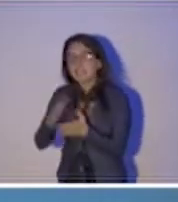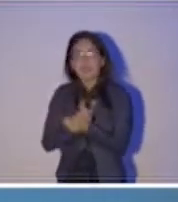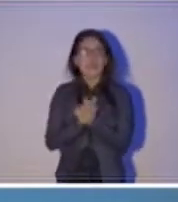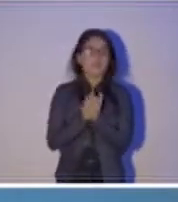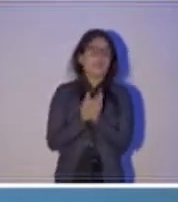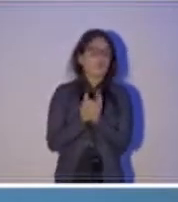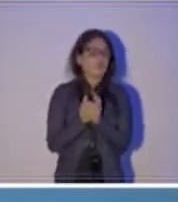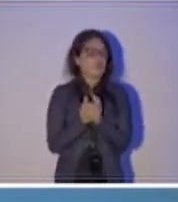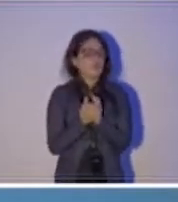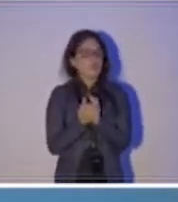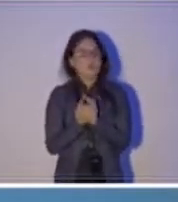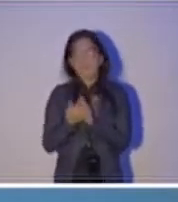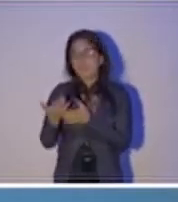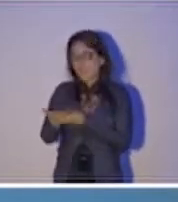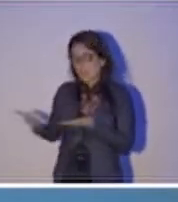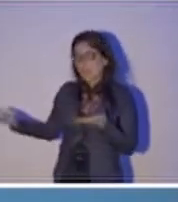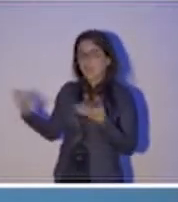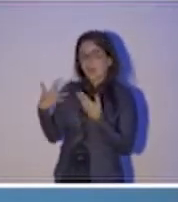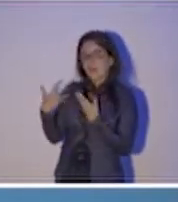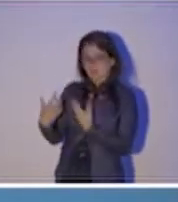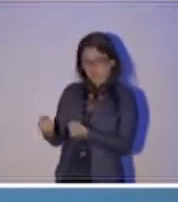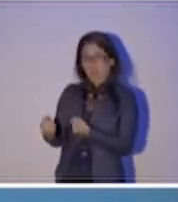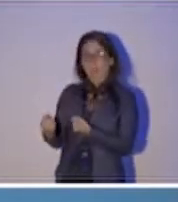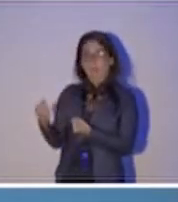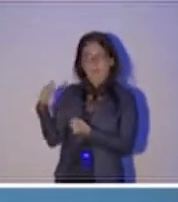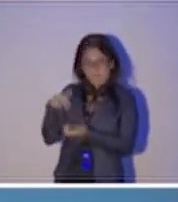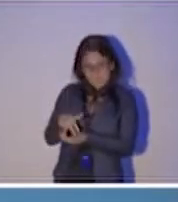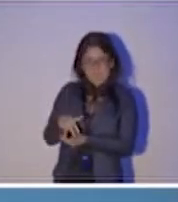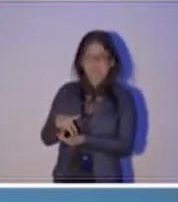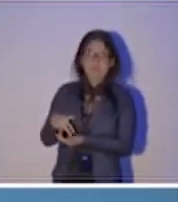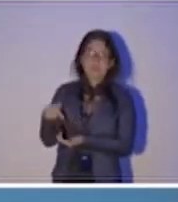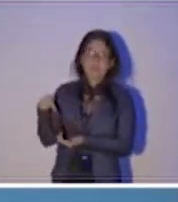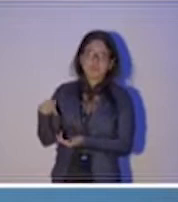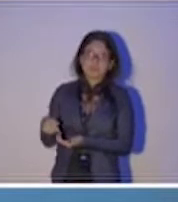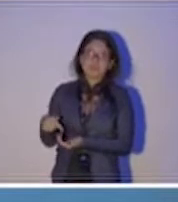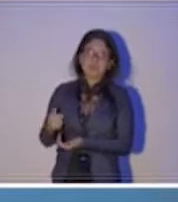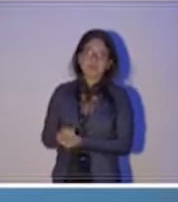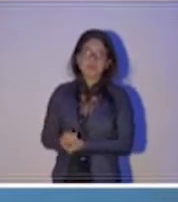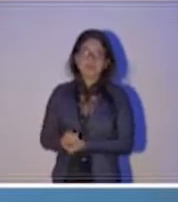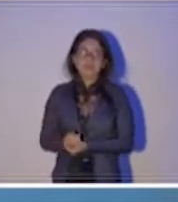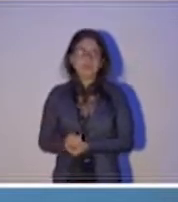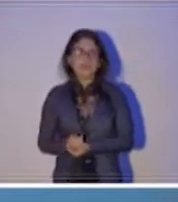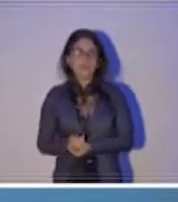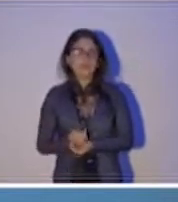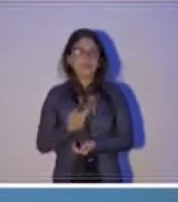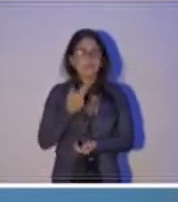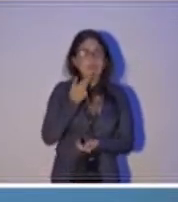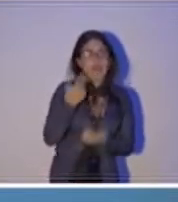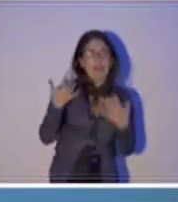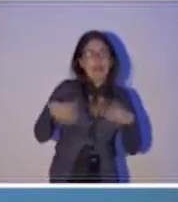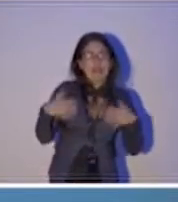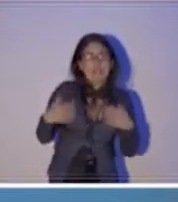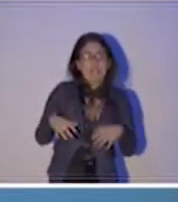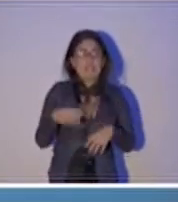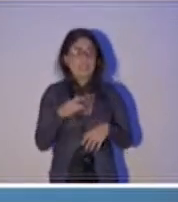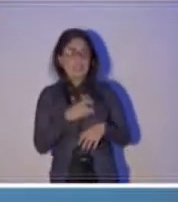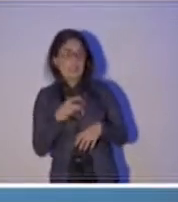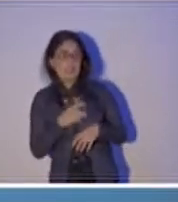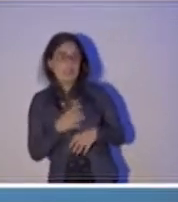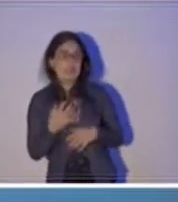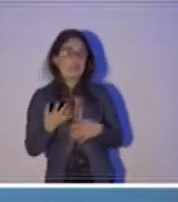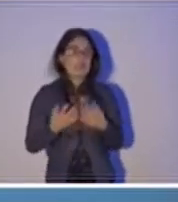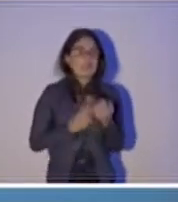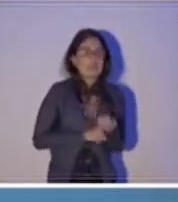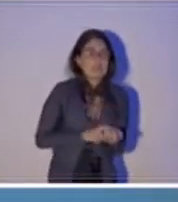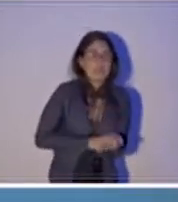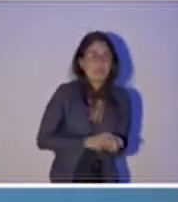a disposição deles. Eles estão... Me disseram, ah, a gente está super nervoso e tal. Eu falei, meu, como assim? Olha tudo que vocês